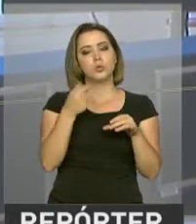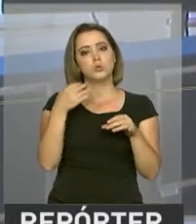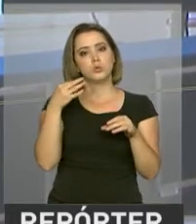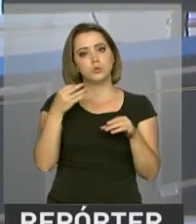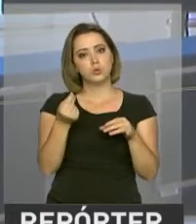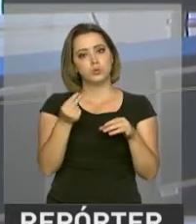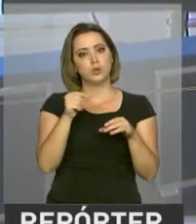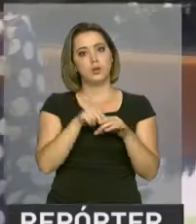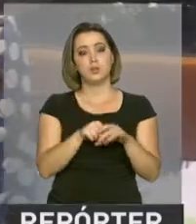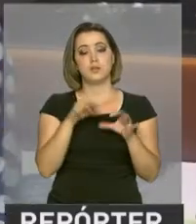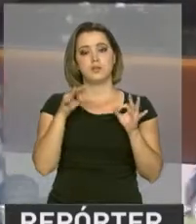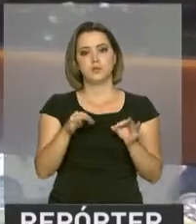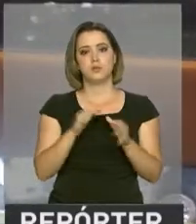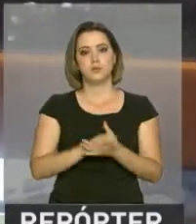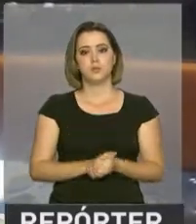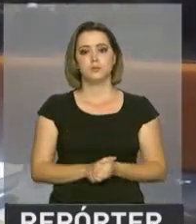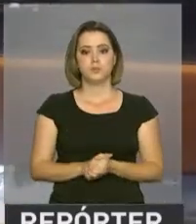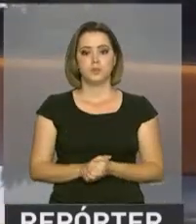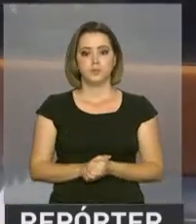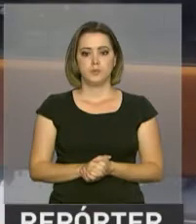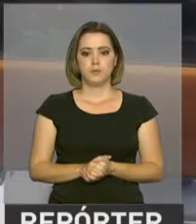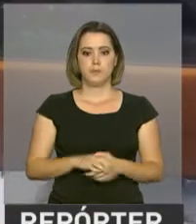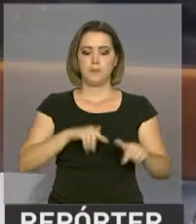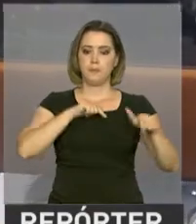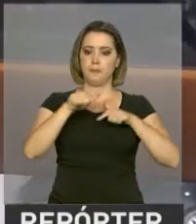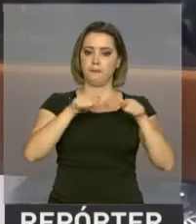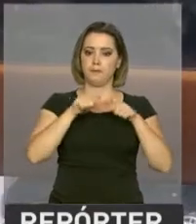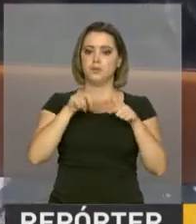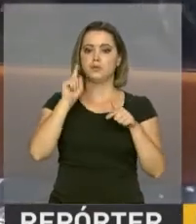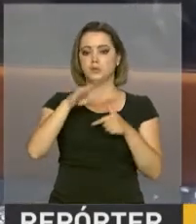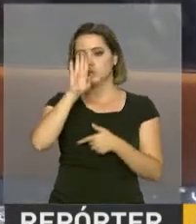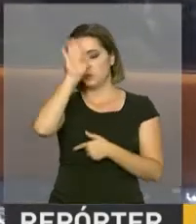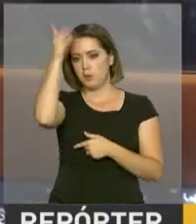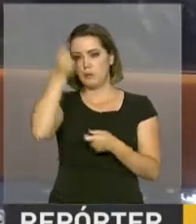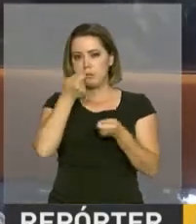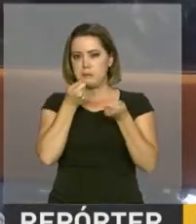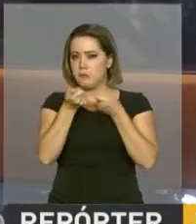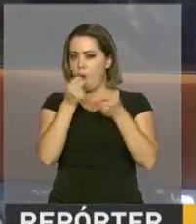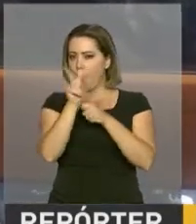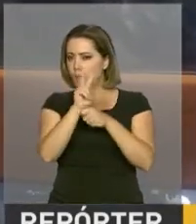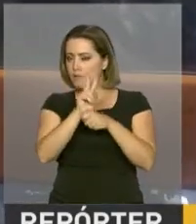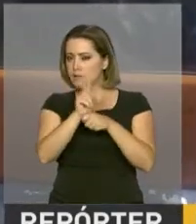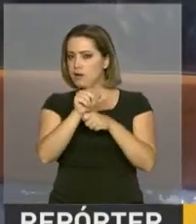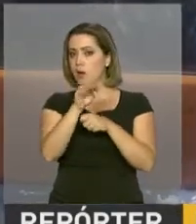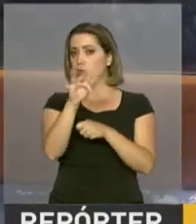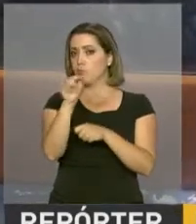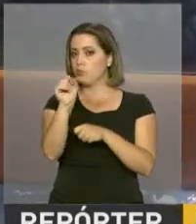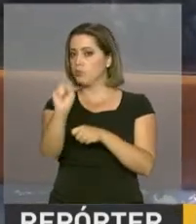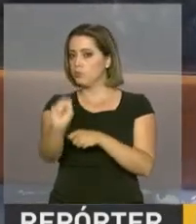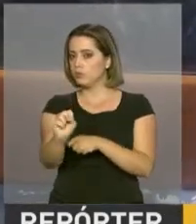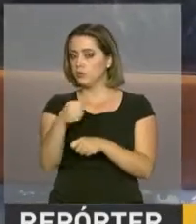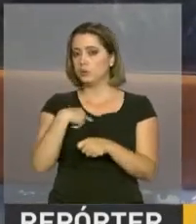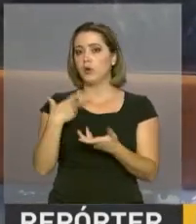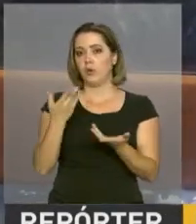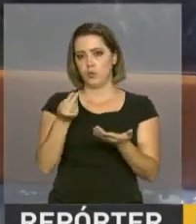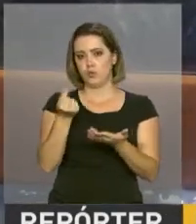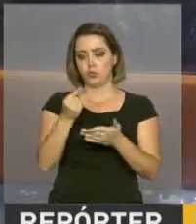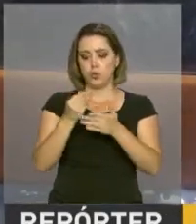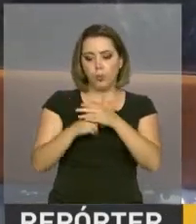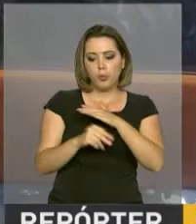do valor o trabalhador é o principal fiscal do fgts como uma conta